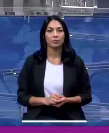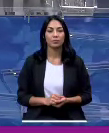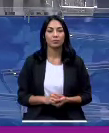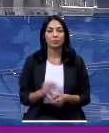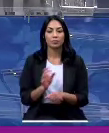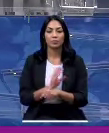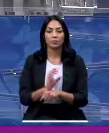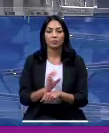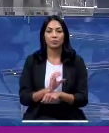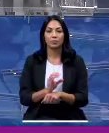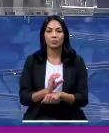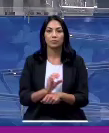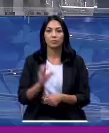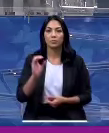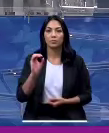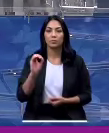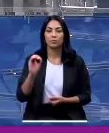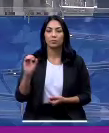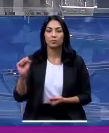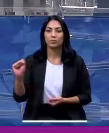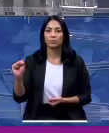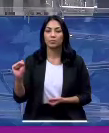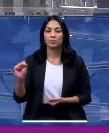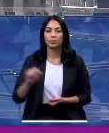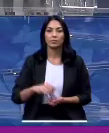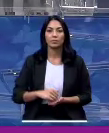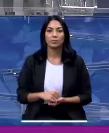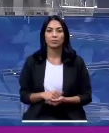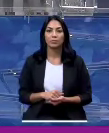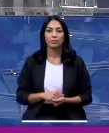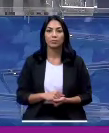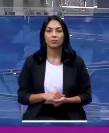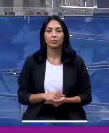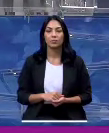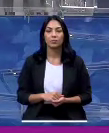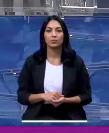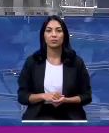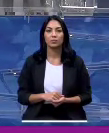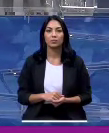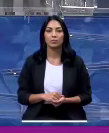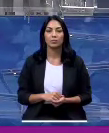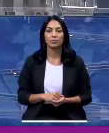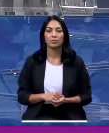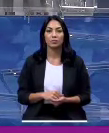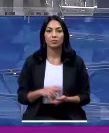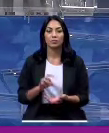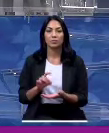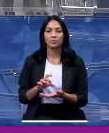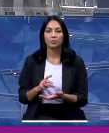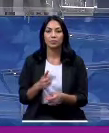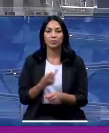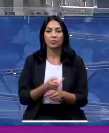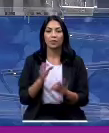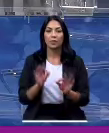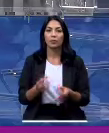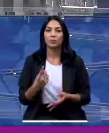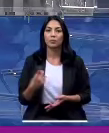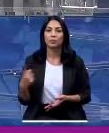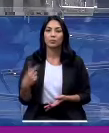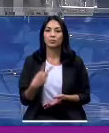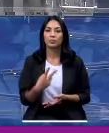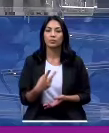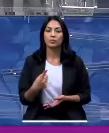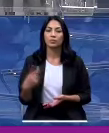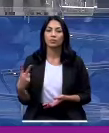Bola cinza número 08. Cinza 08. Lembrando, na Loto Fácil você ganha acertando 11,